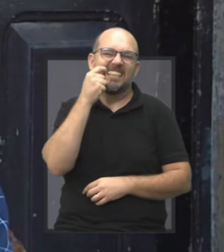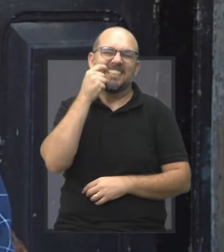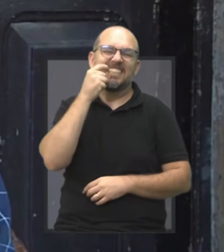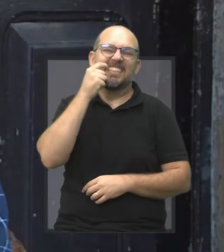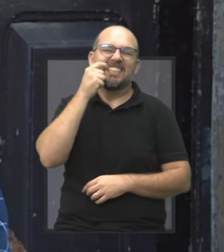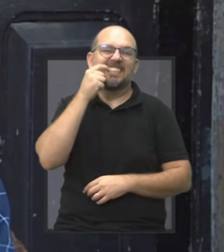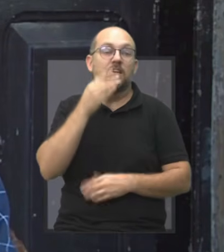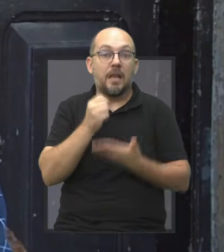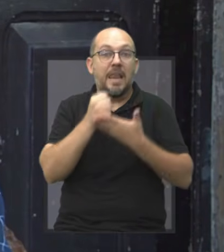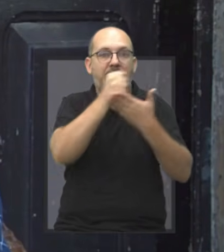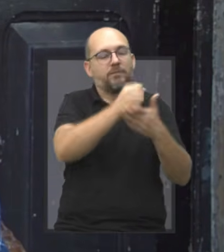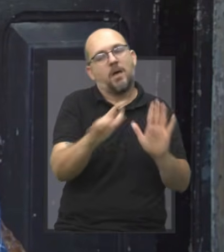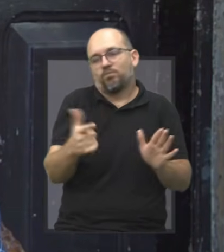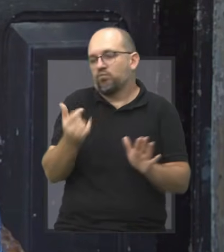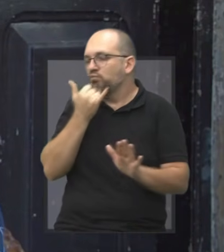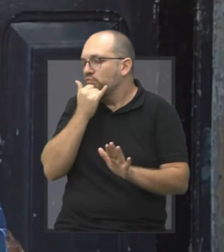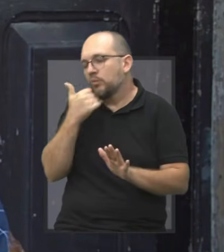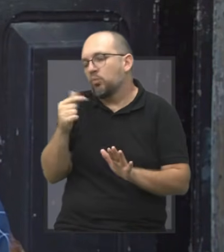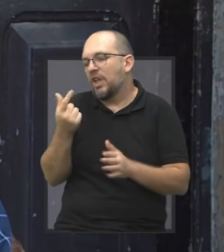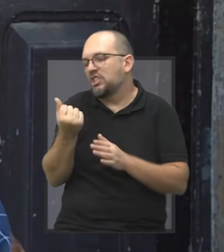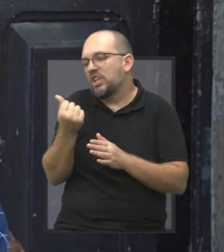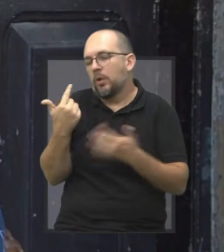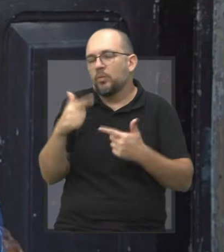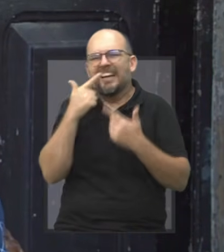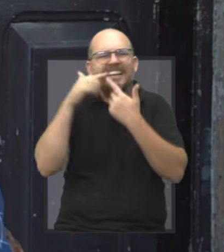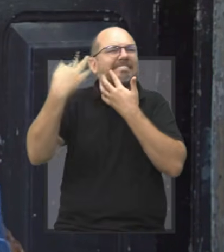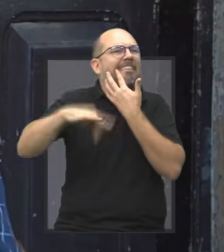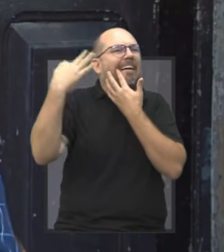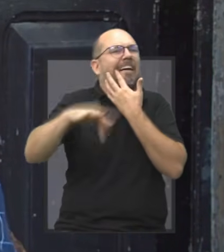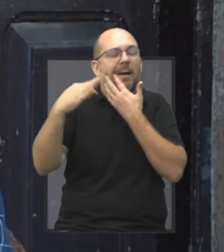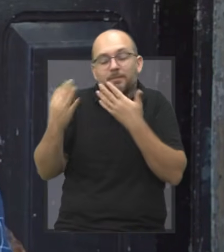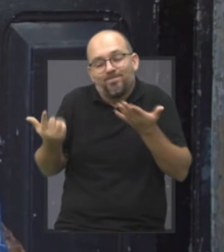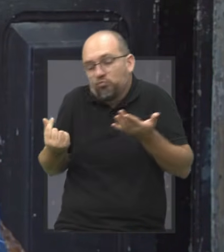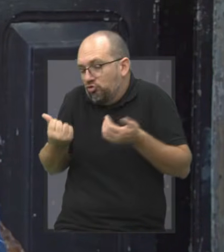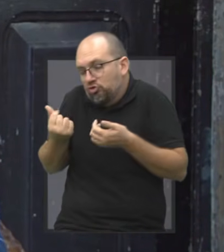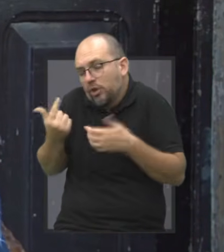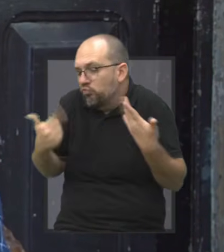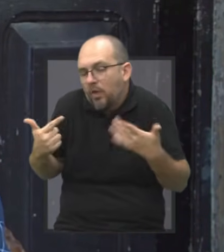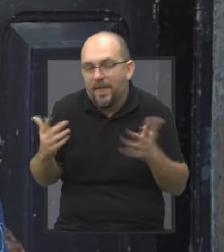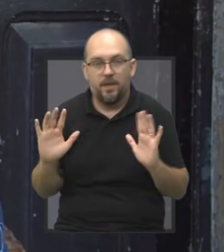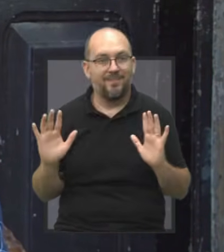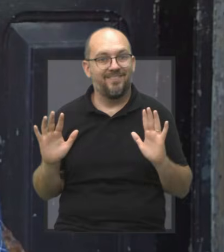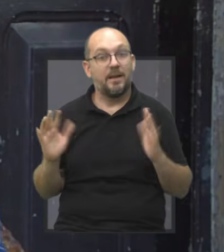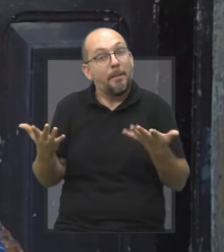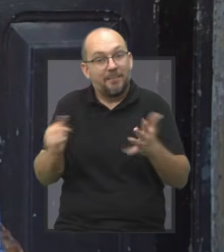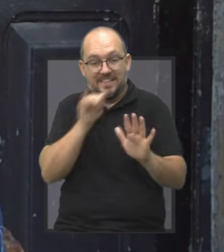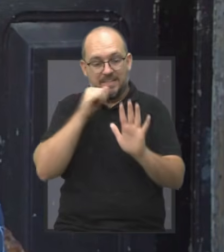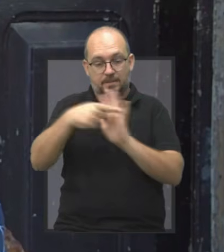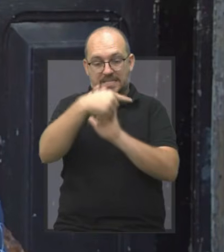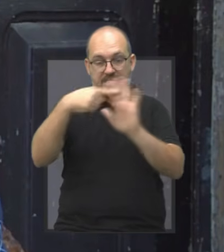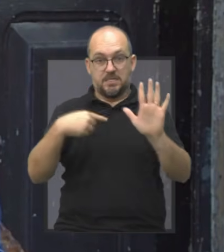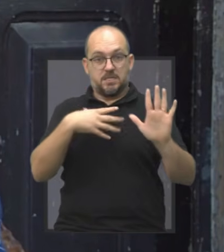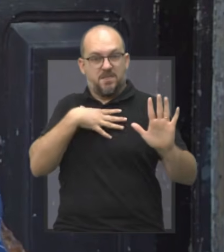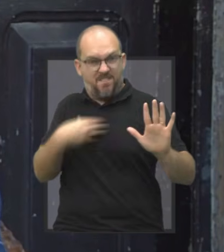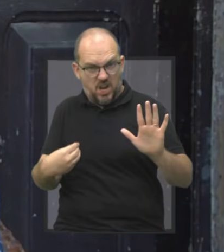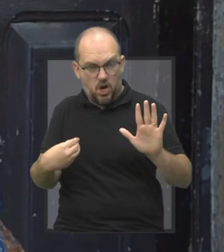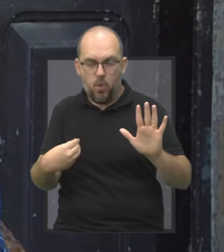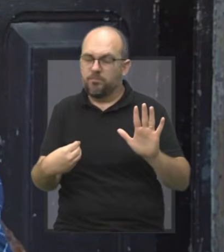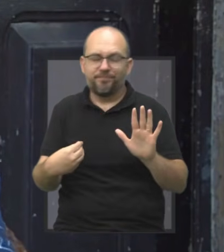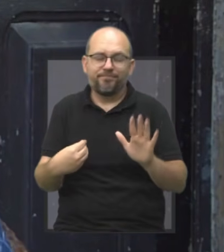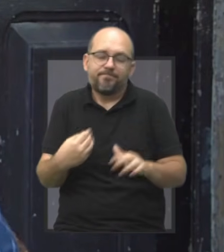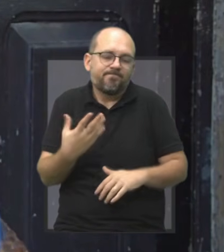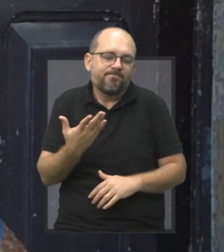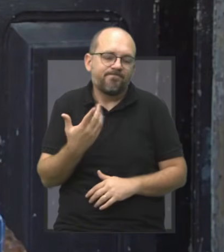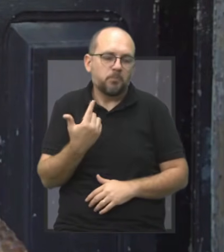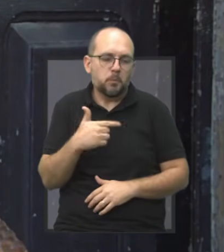a cárie no dente porque não tinha dinheiro. Mas assim, pode pegar os 5 filhos, pode pegar quem for, ninguém, isso só